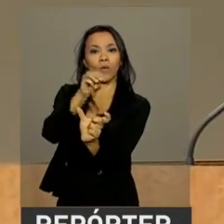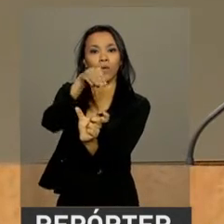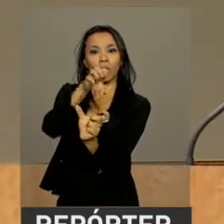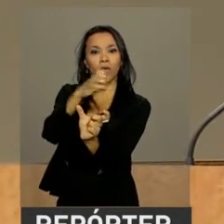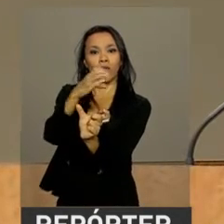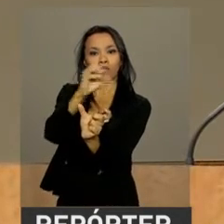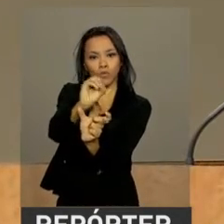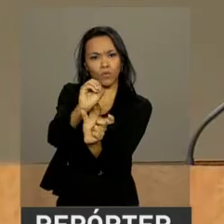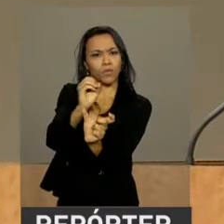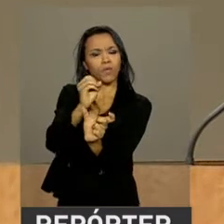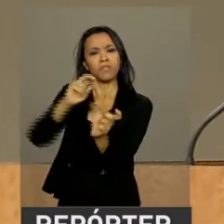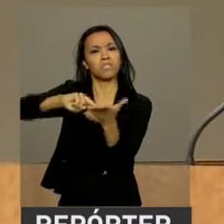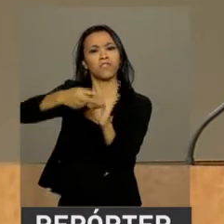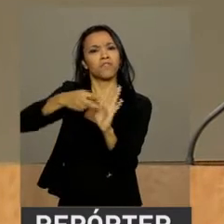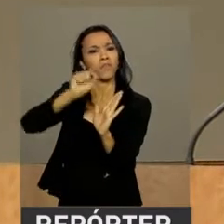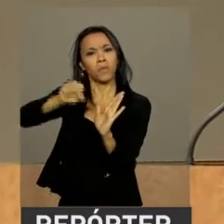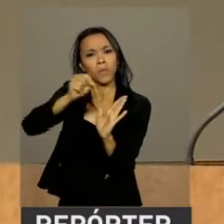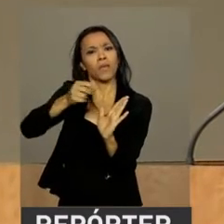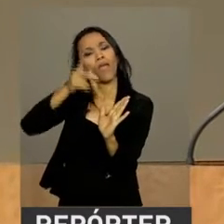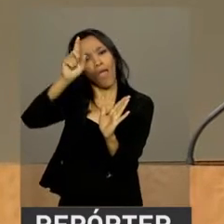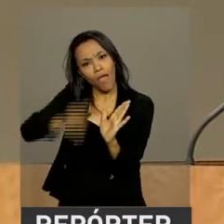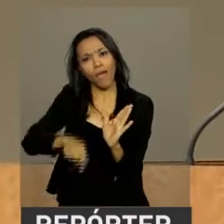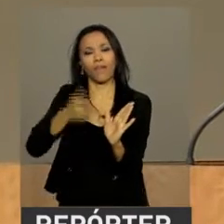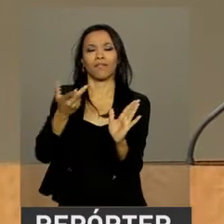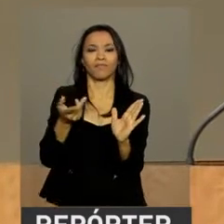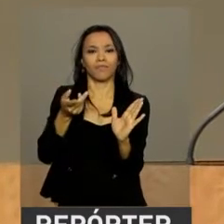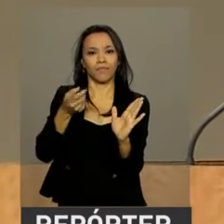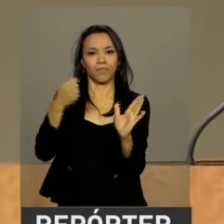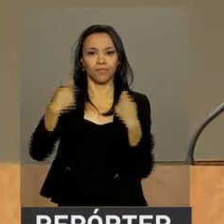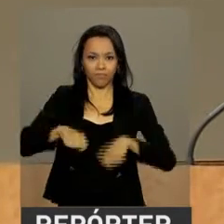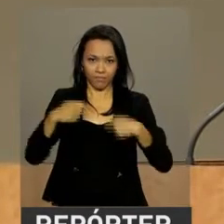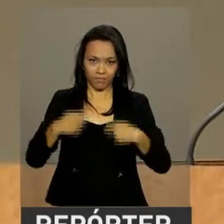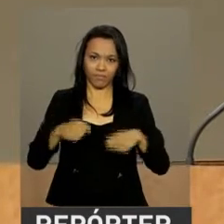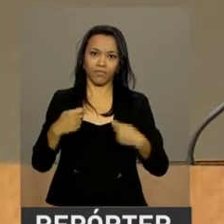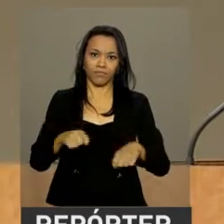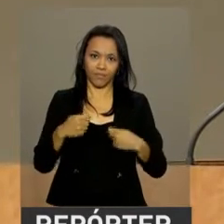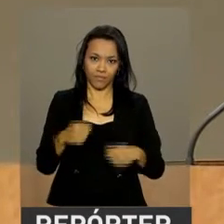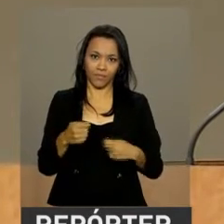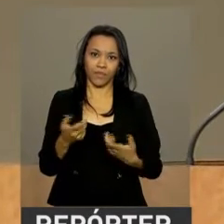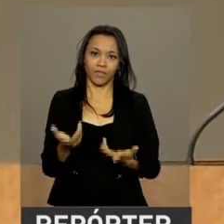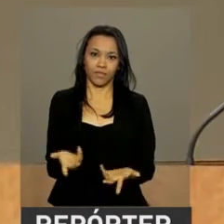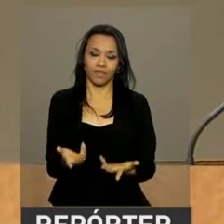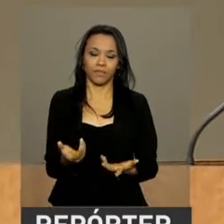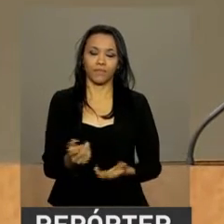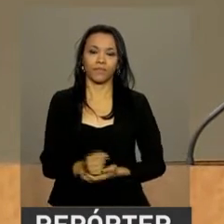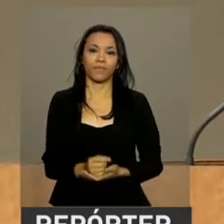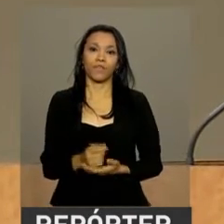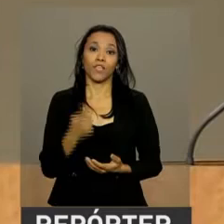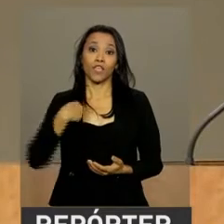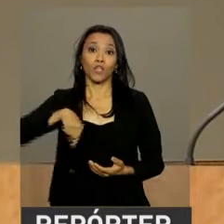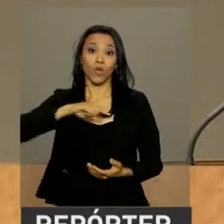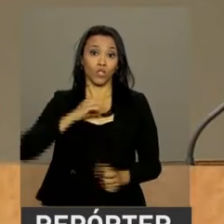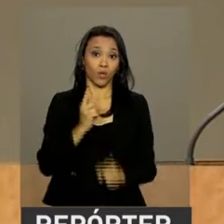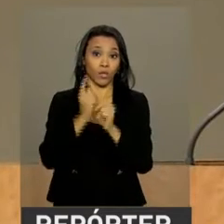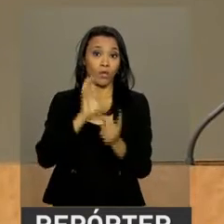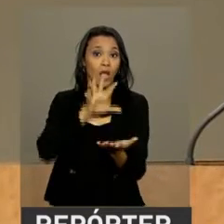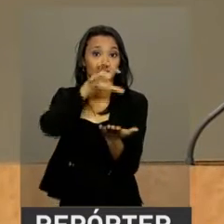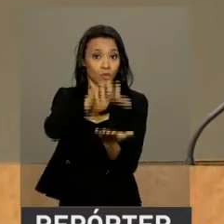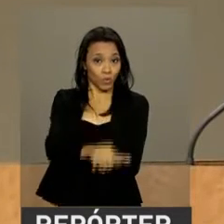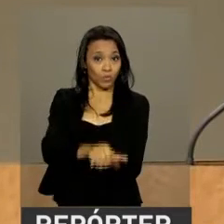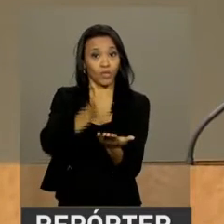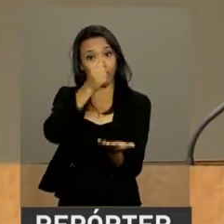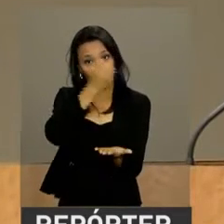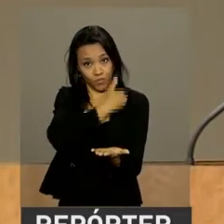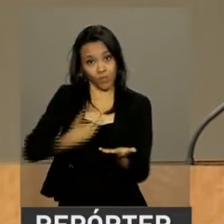dizer que é o que exige a situação que encontramos ao assumir o